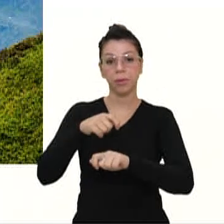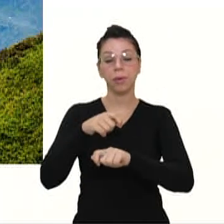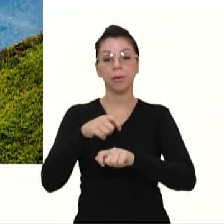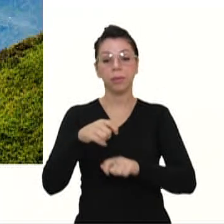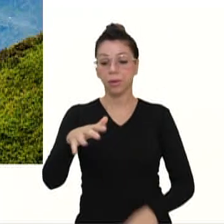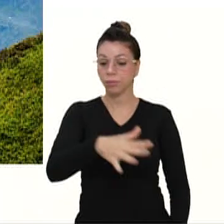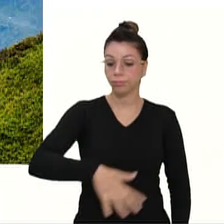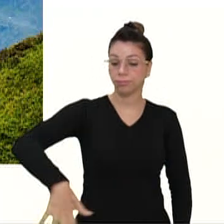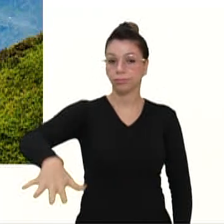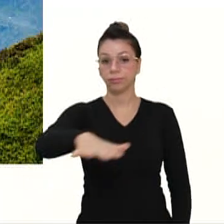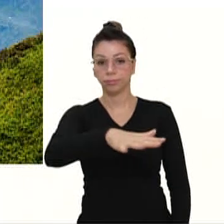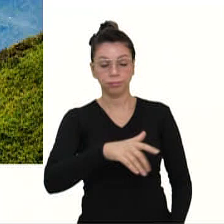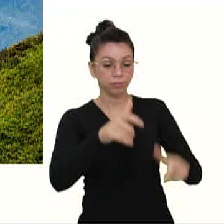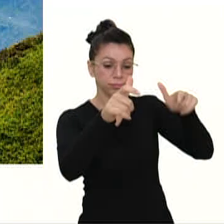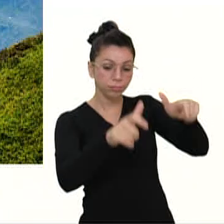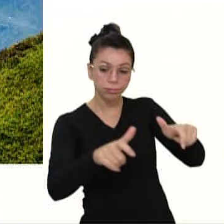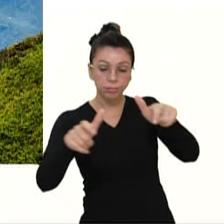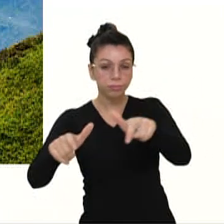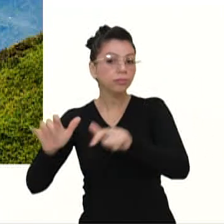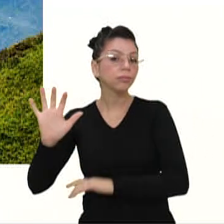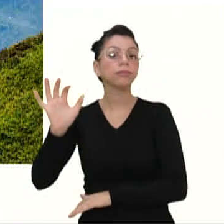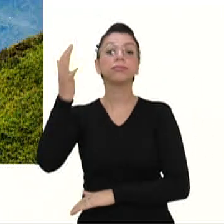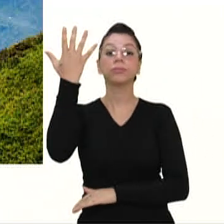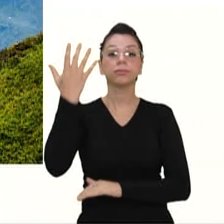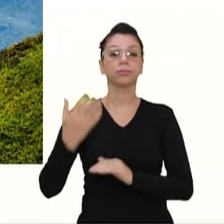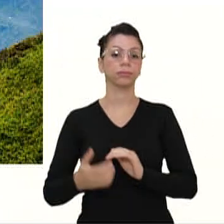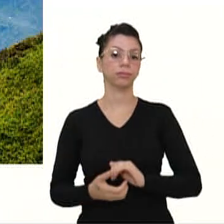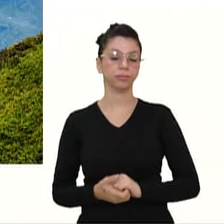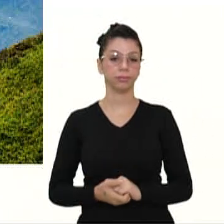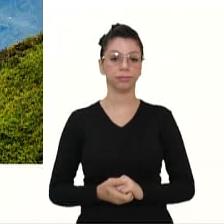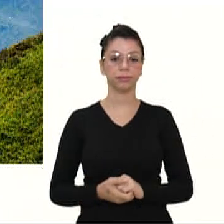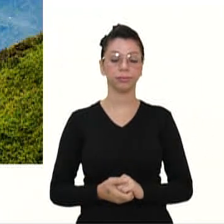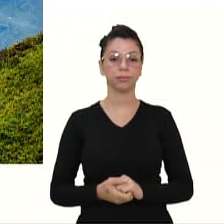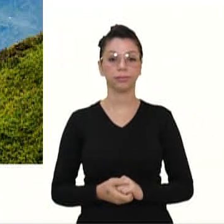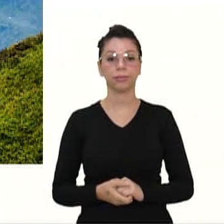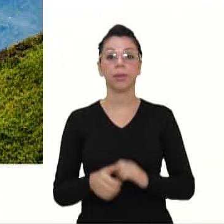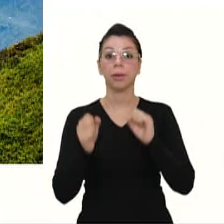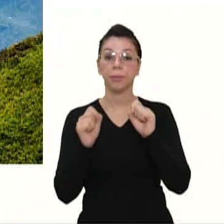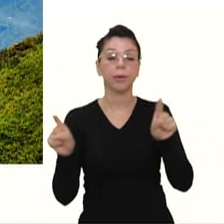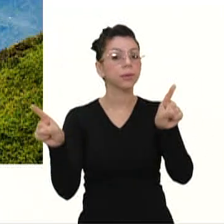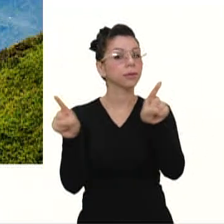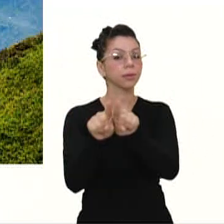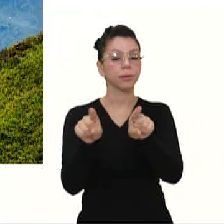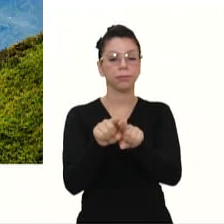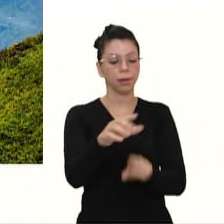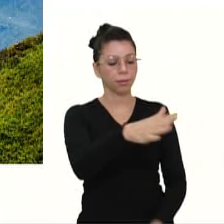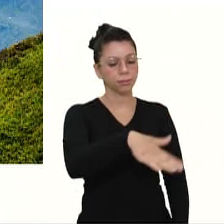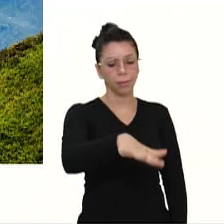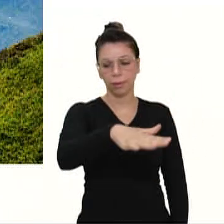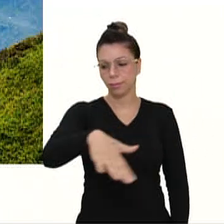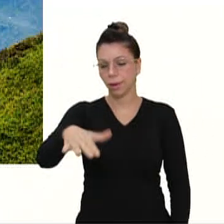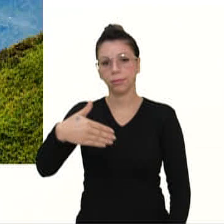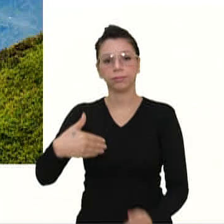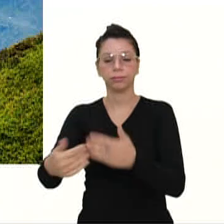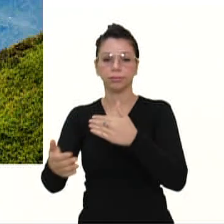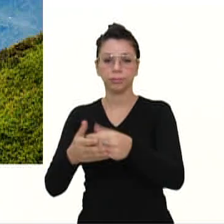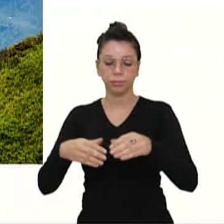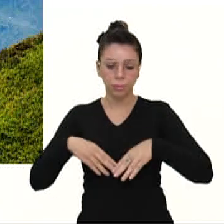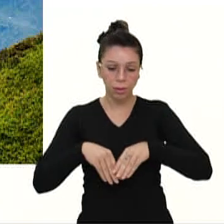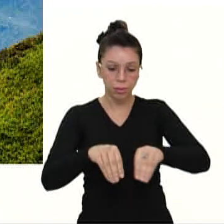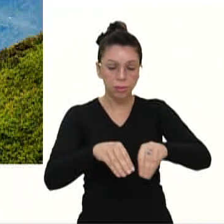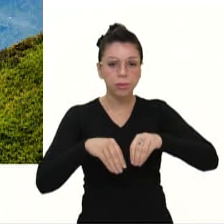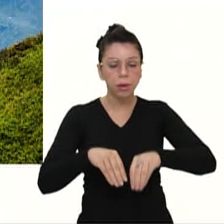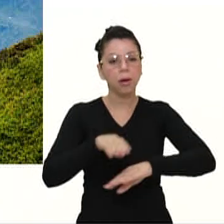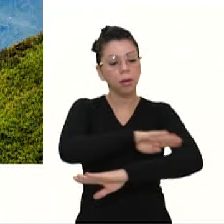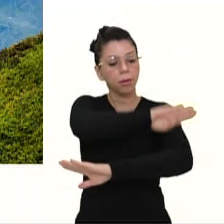ambientais das regiões de onde elas se realizam. Podem ser realizadas em diversos espaços, considerando o solo, o relevo,